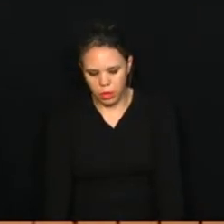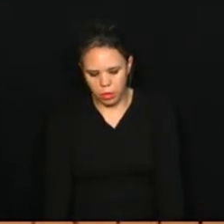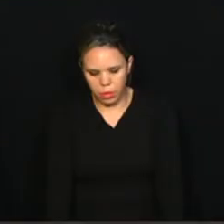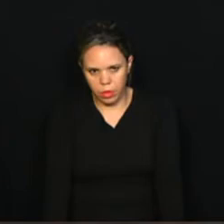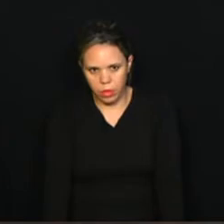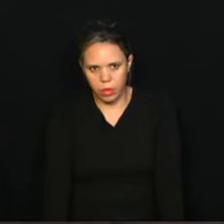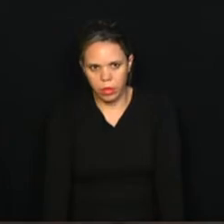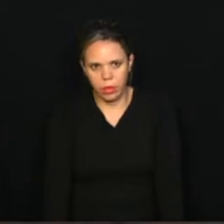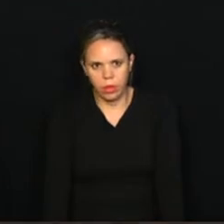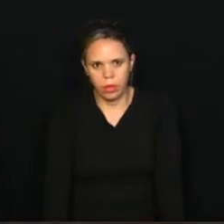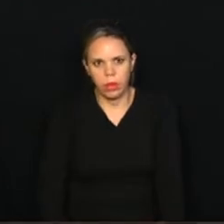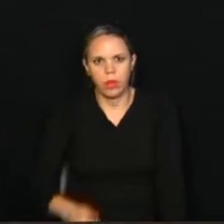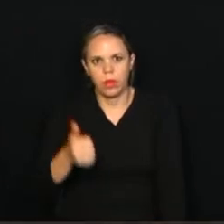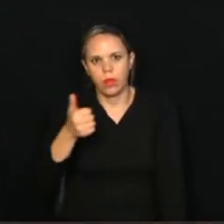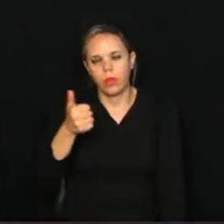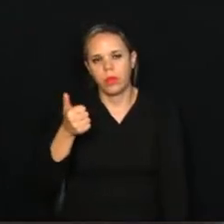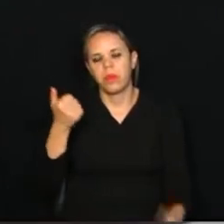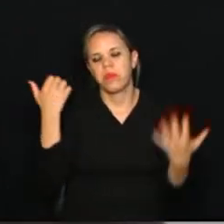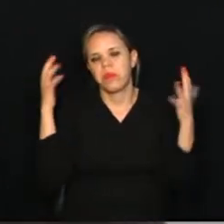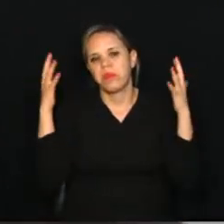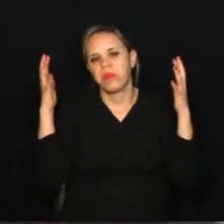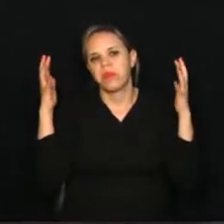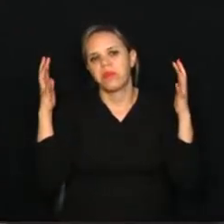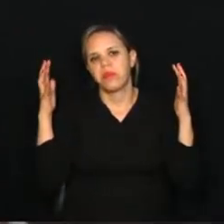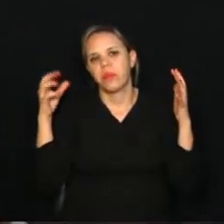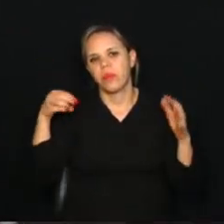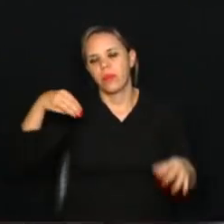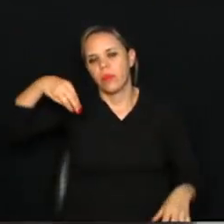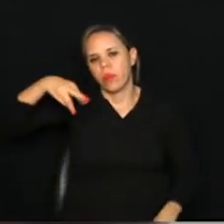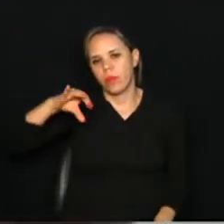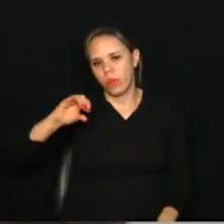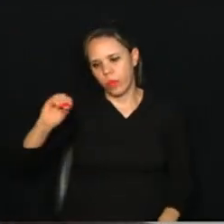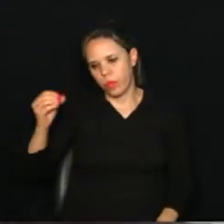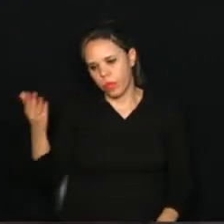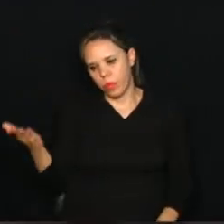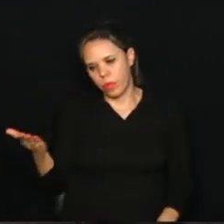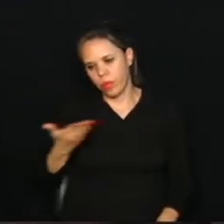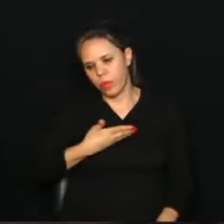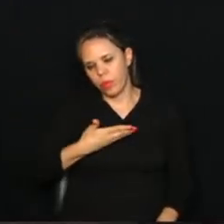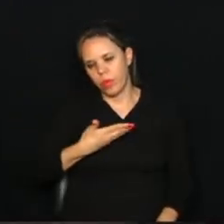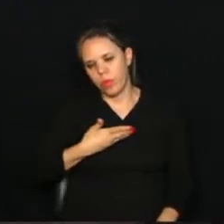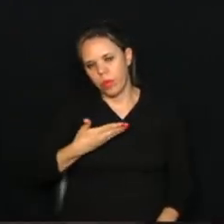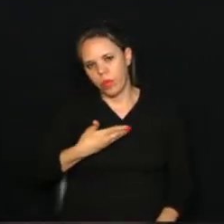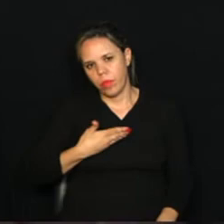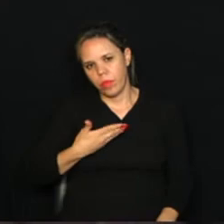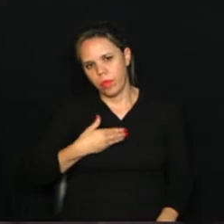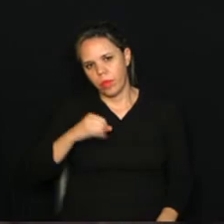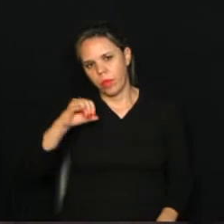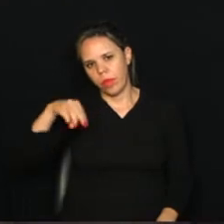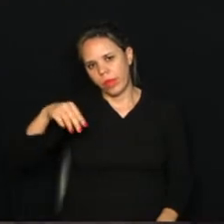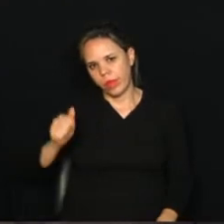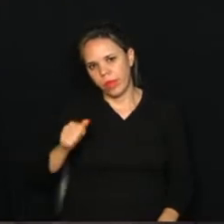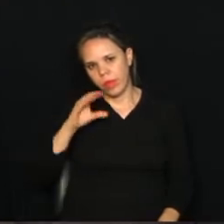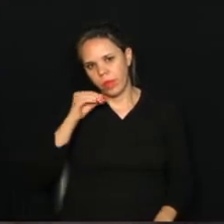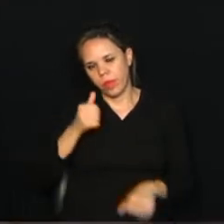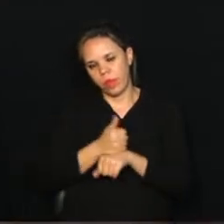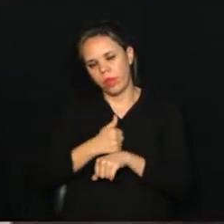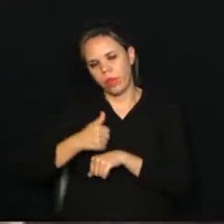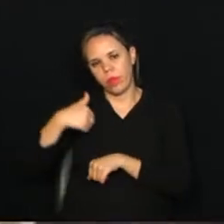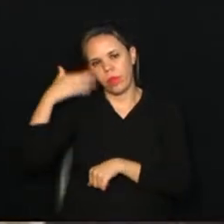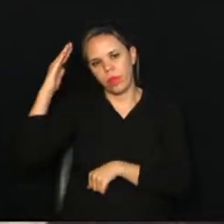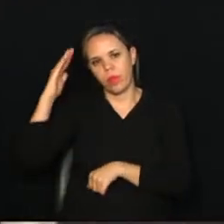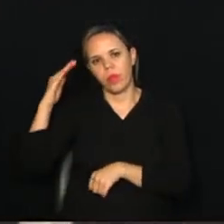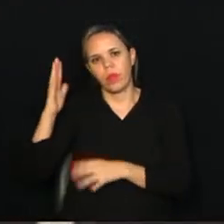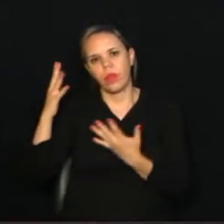Bom, primeiro eu quero parabenizar também o Márcio, é um grande amigo, está lá na IMA, funcionário de carreira.